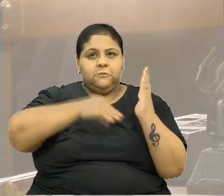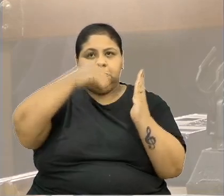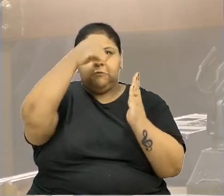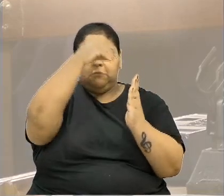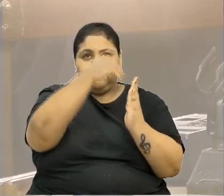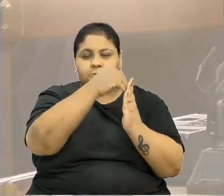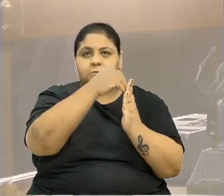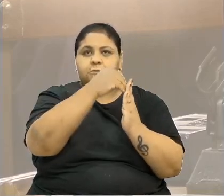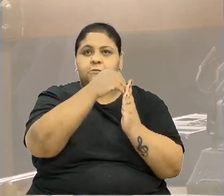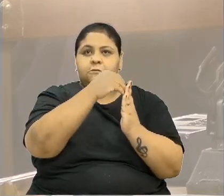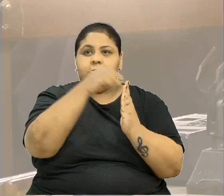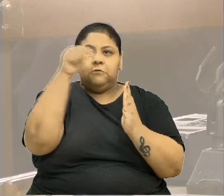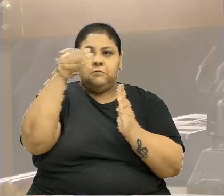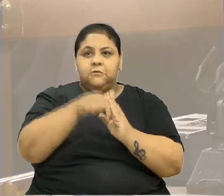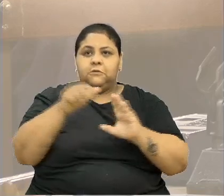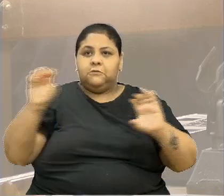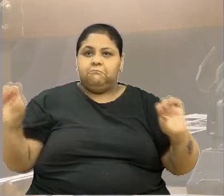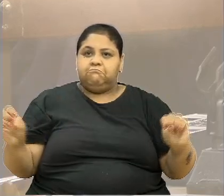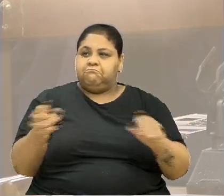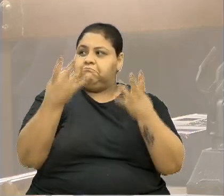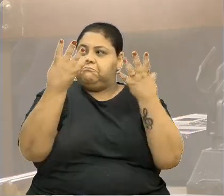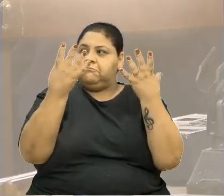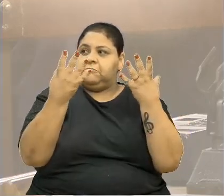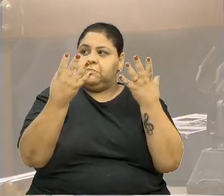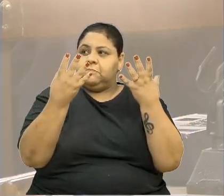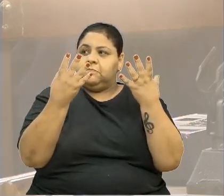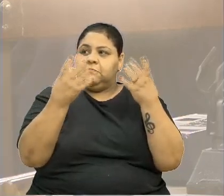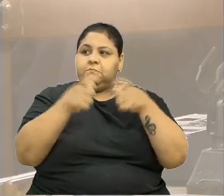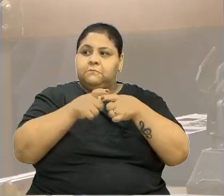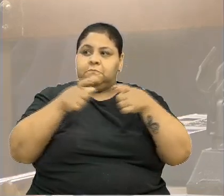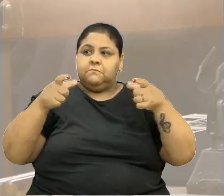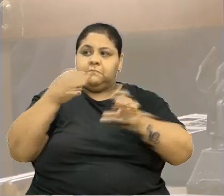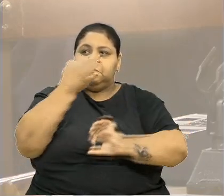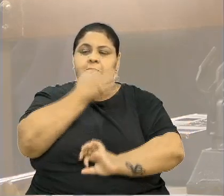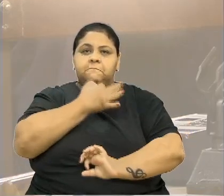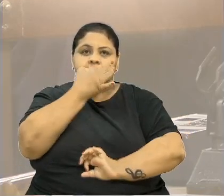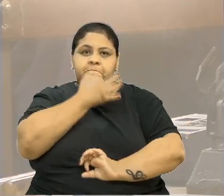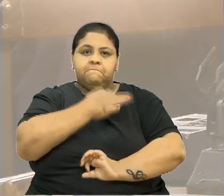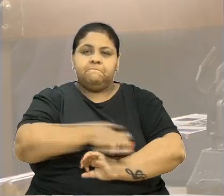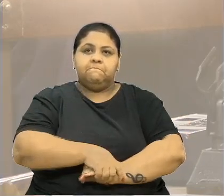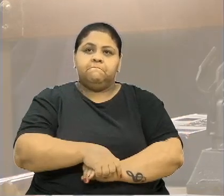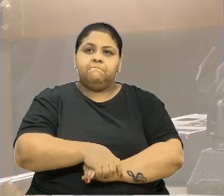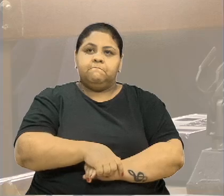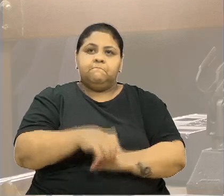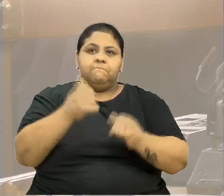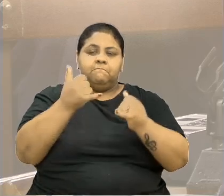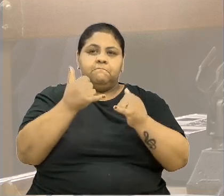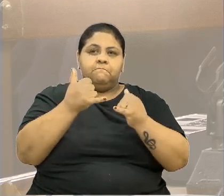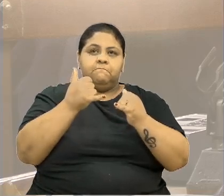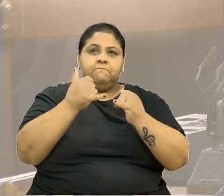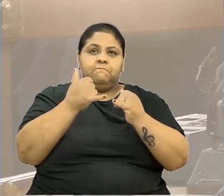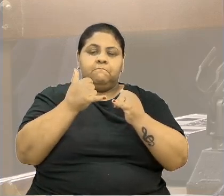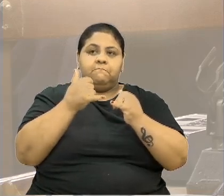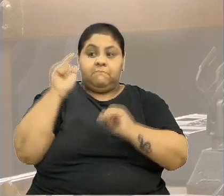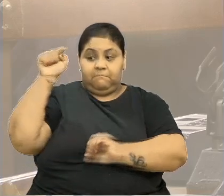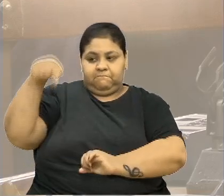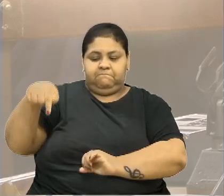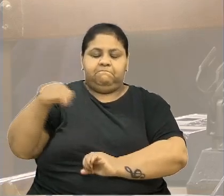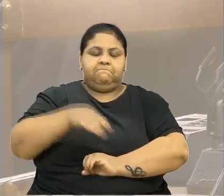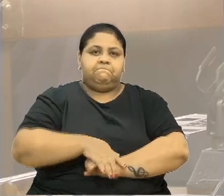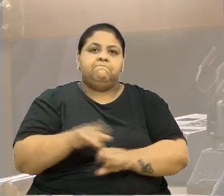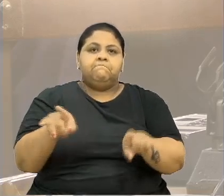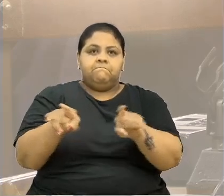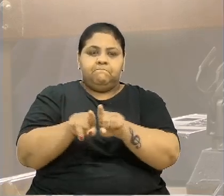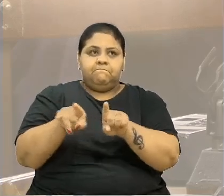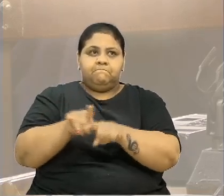esse evento tão grande para Caxias do Sul. que é a Eletronuve. E também